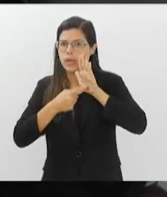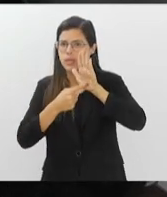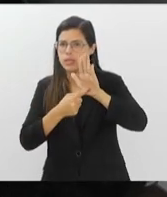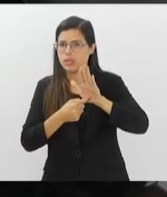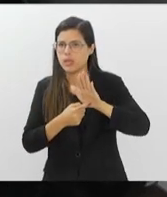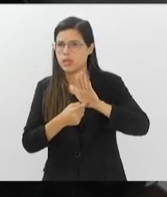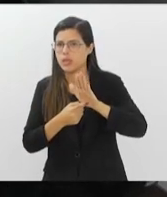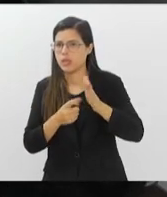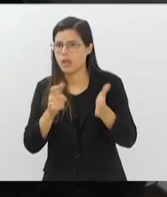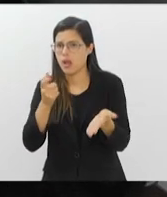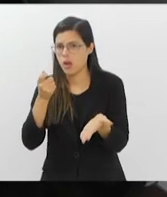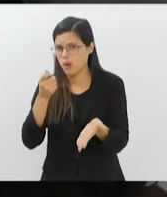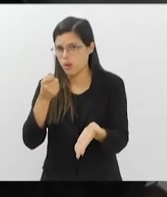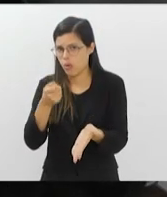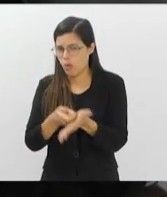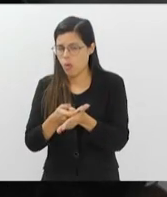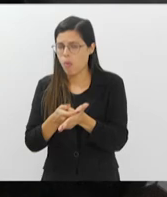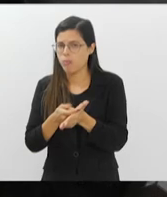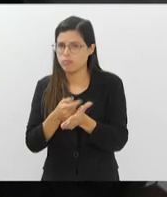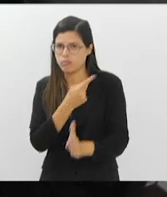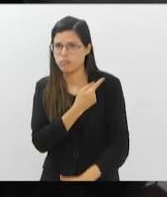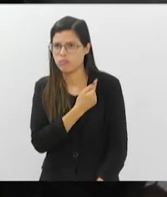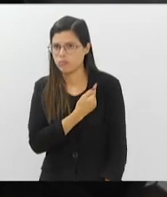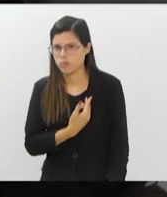nas compras governamentais